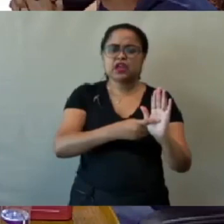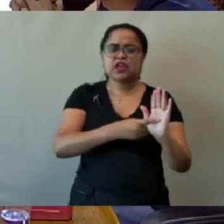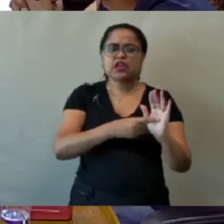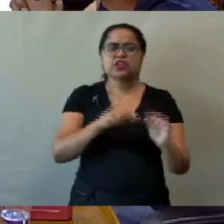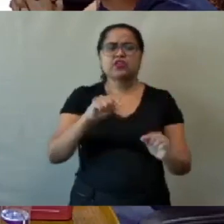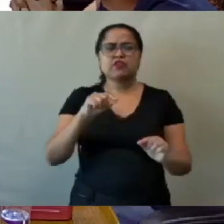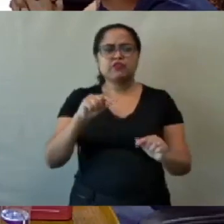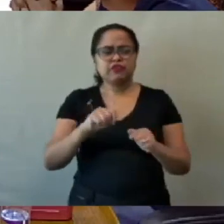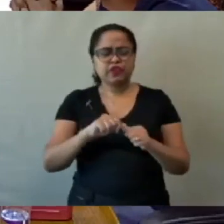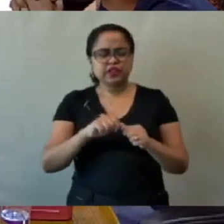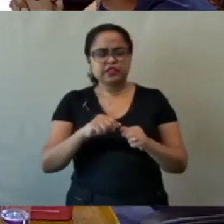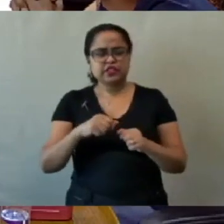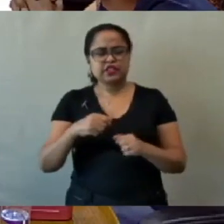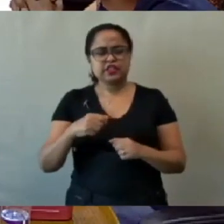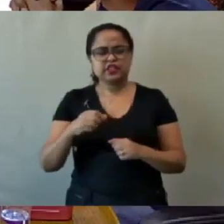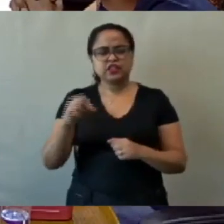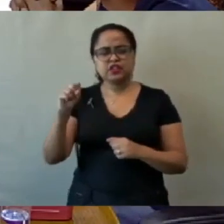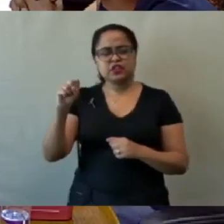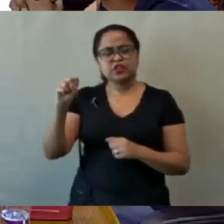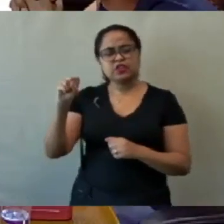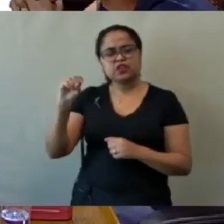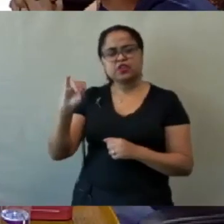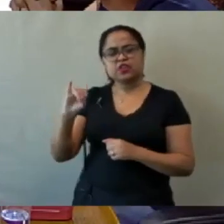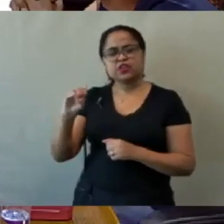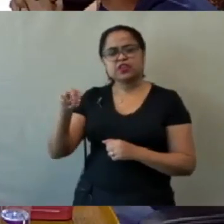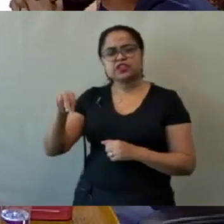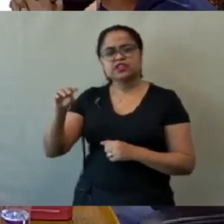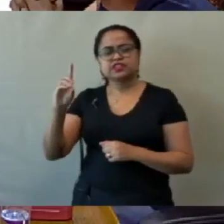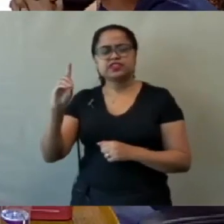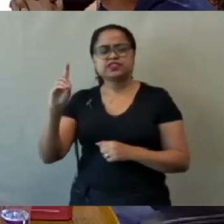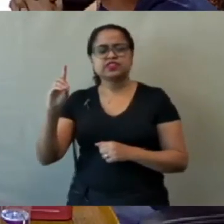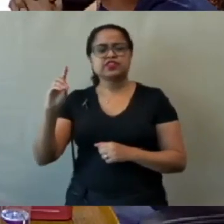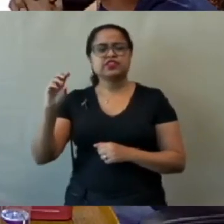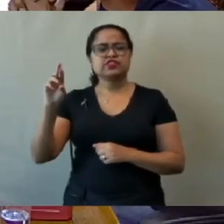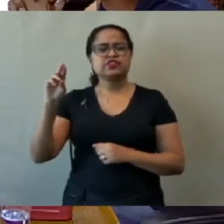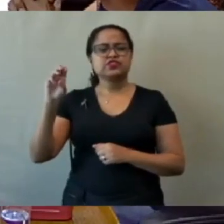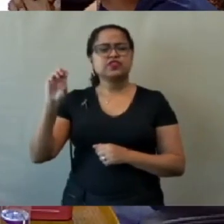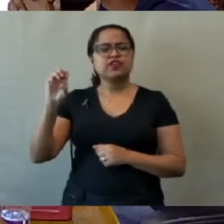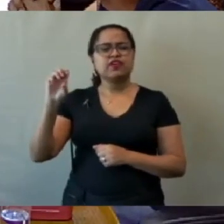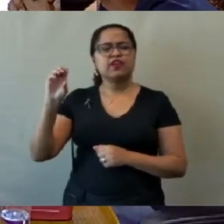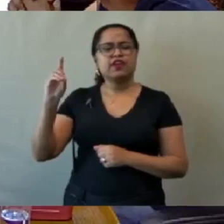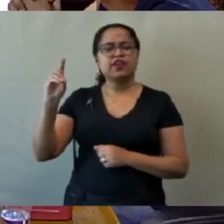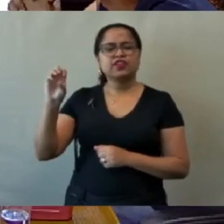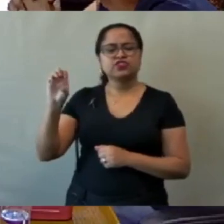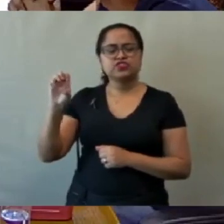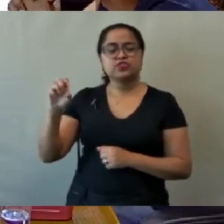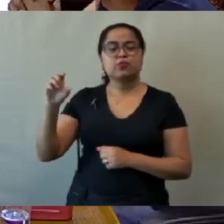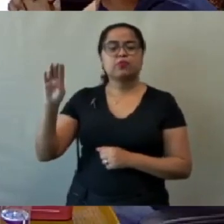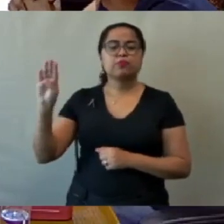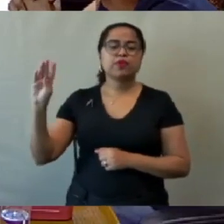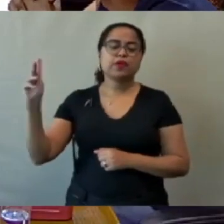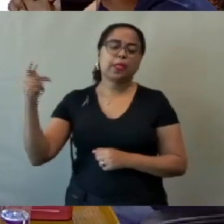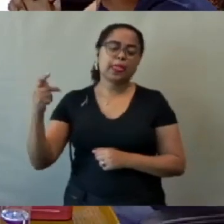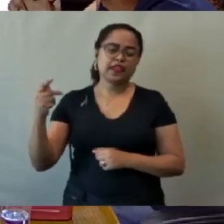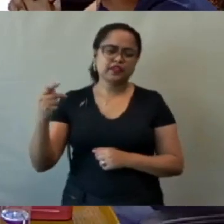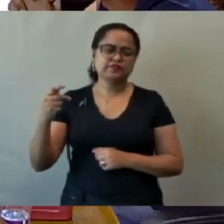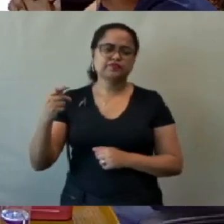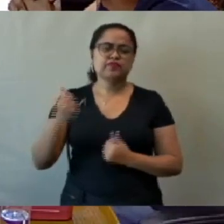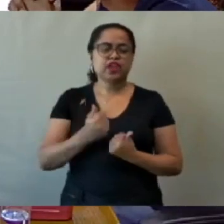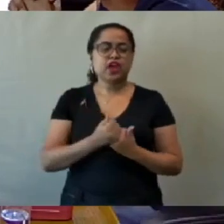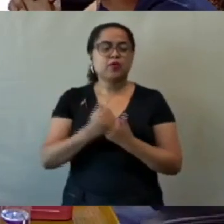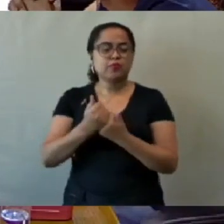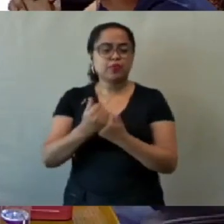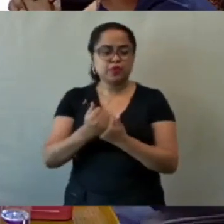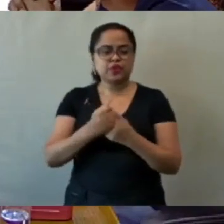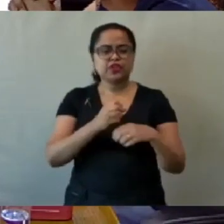do Sindrede BH, né, da diretoria colegiada. Sou auxiliar de apoio educando na EMEI